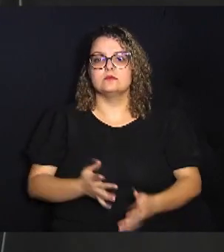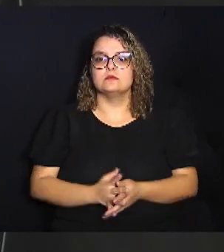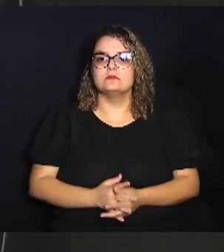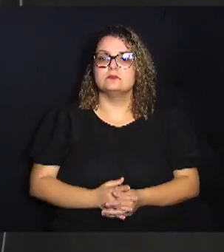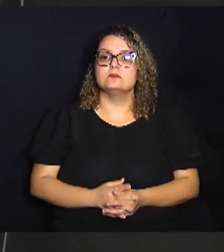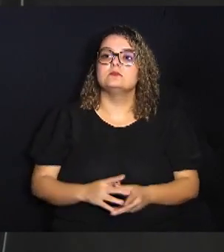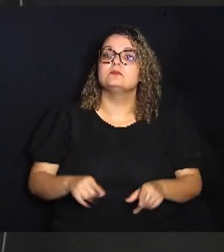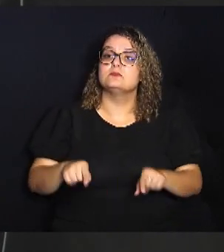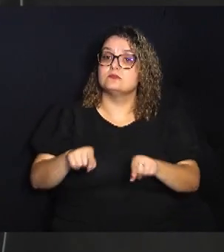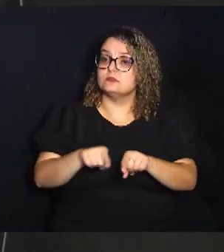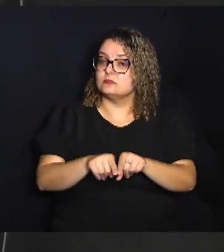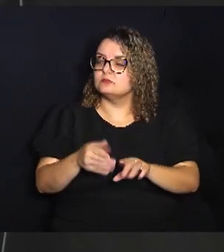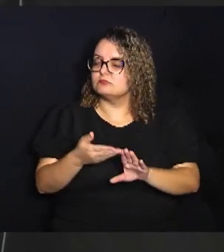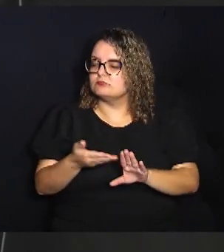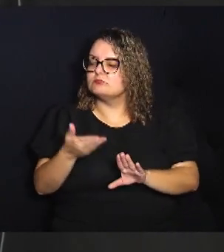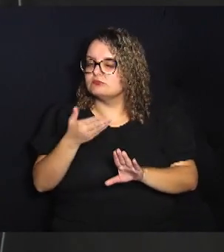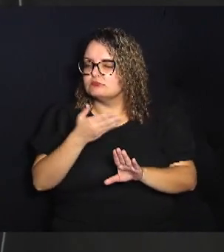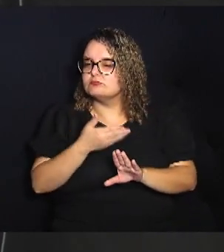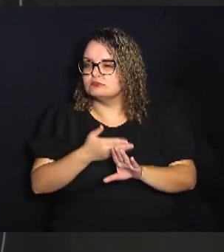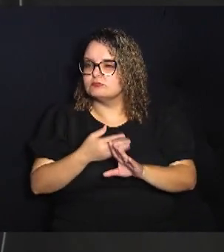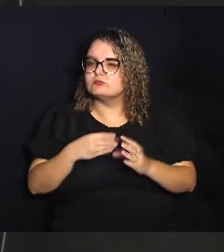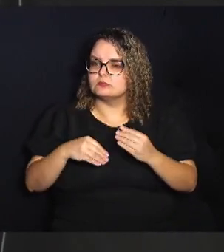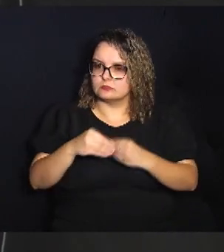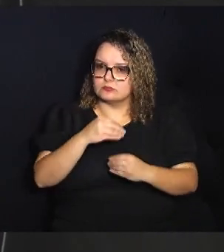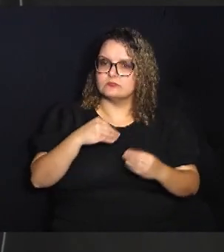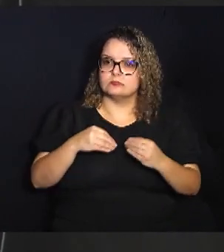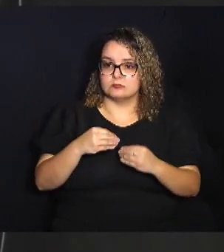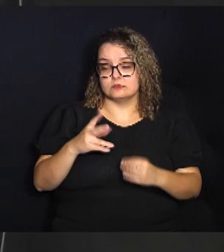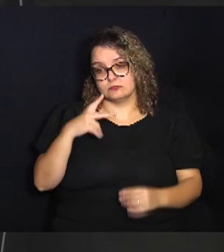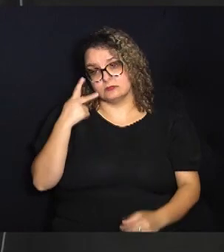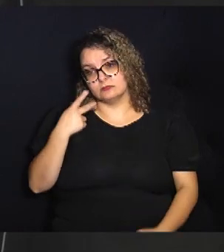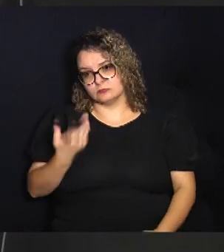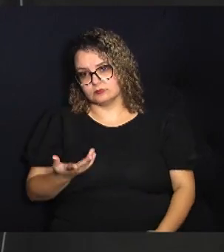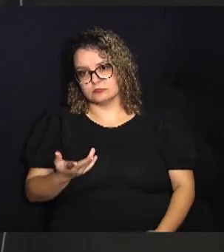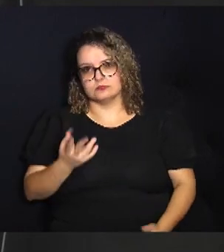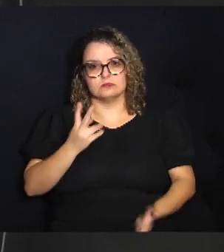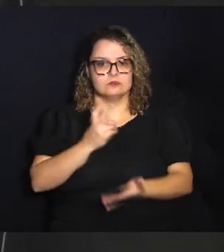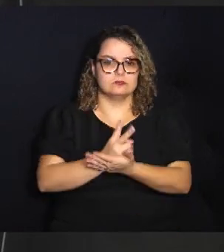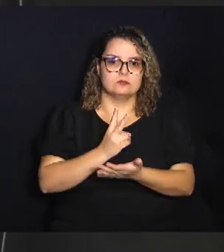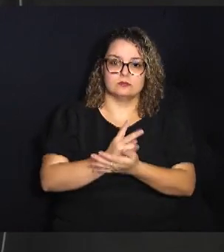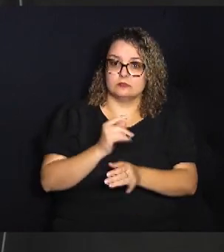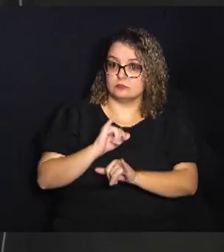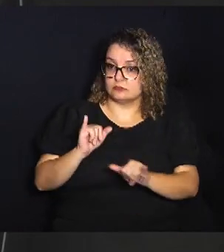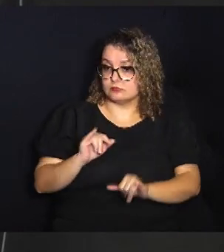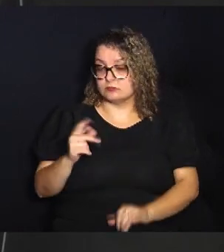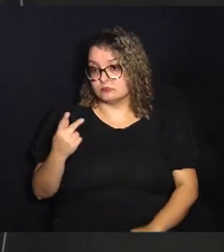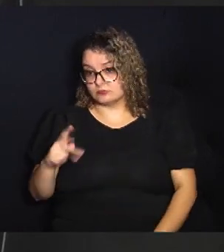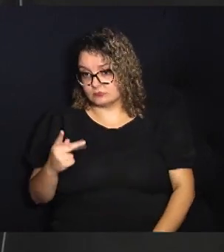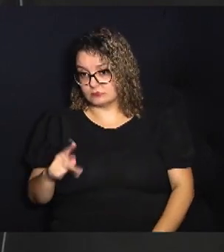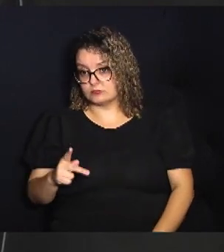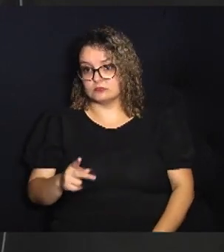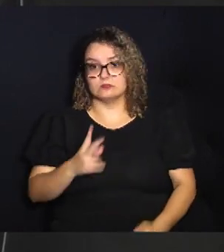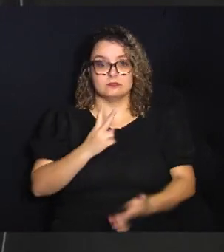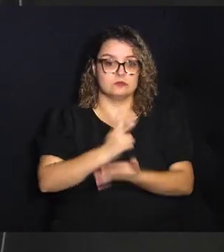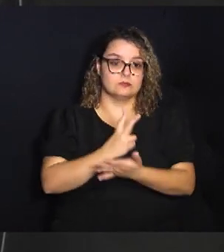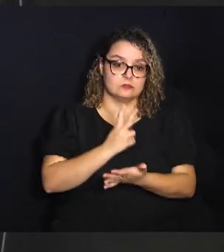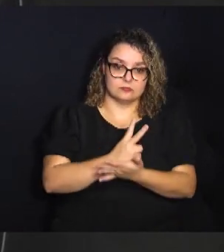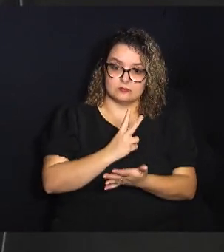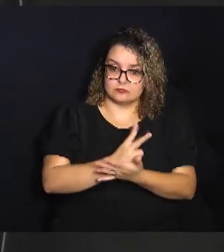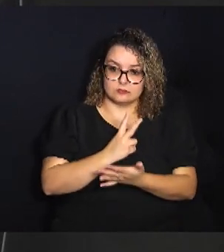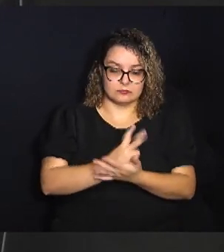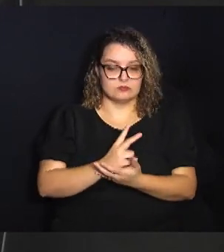também nos bastidores me envolvendo na política. Então, eu sempre fiz campanha para ele, sempre, sempre,